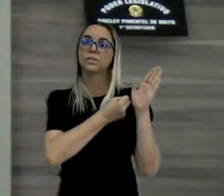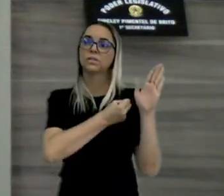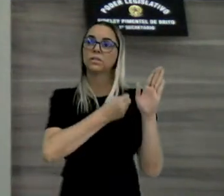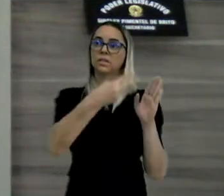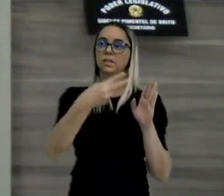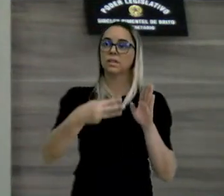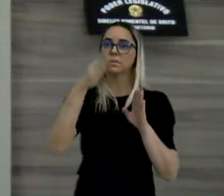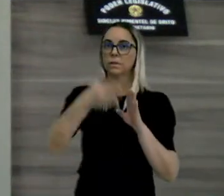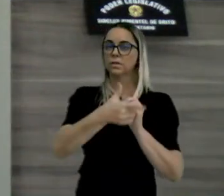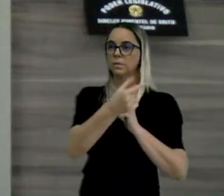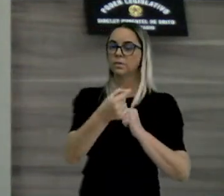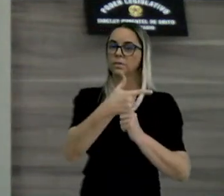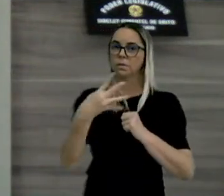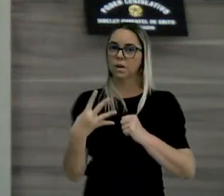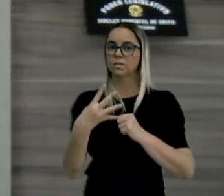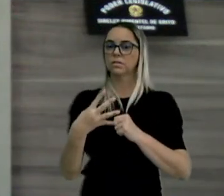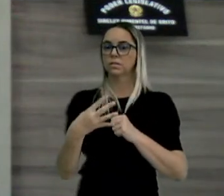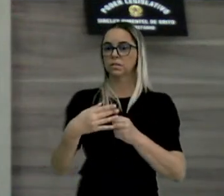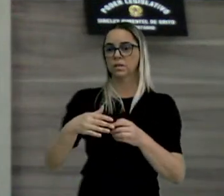33/24 do Ministério